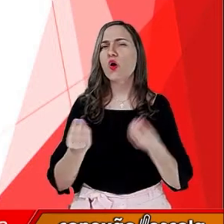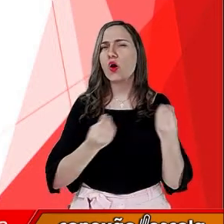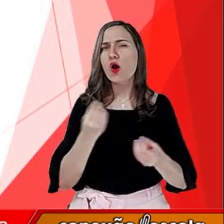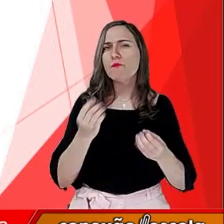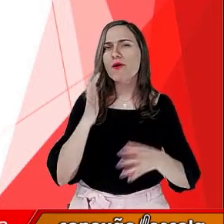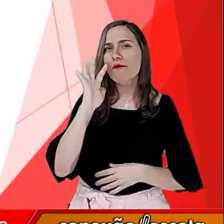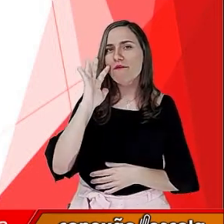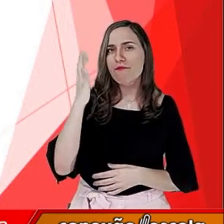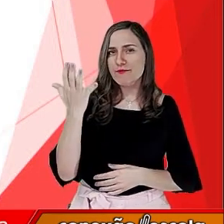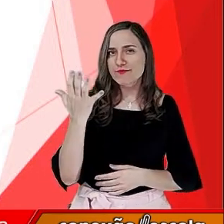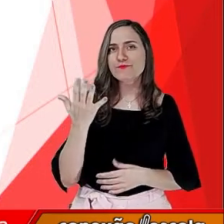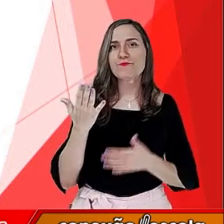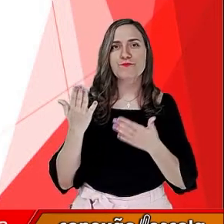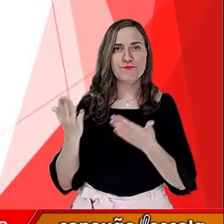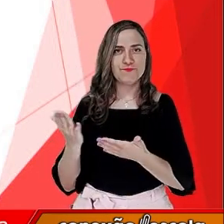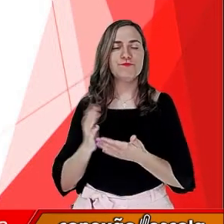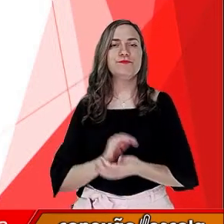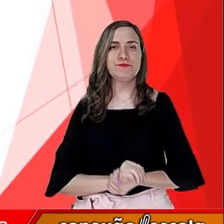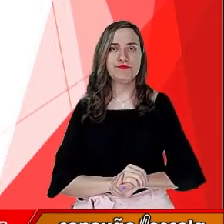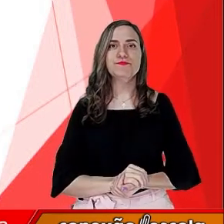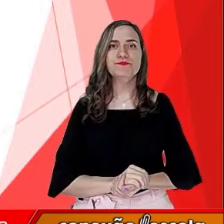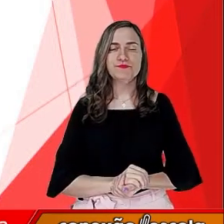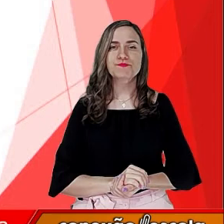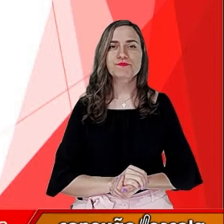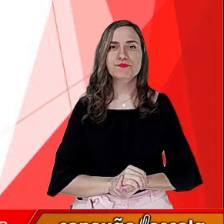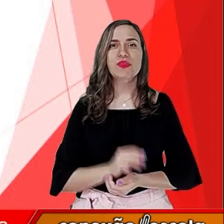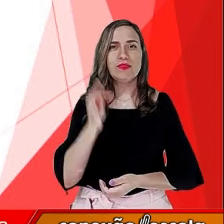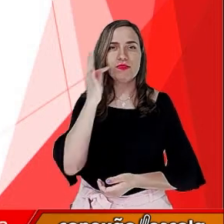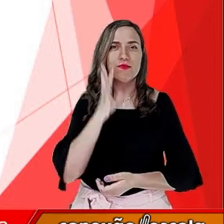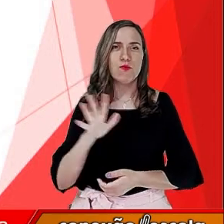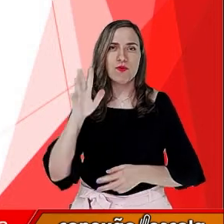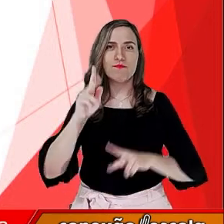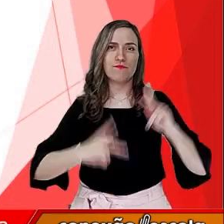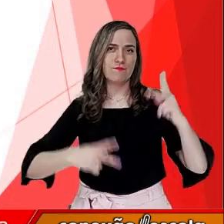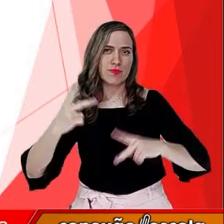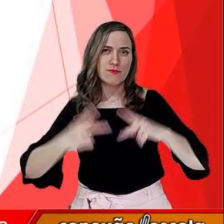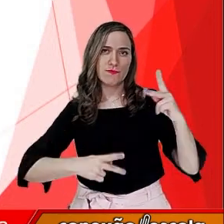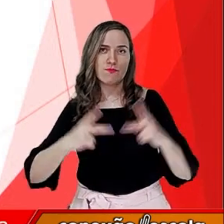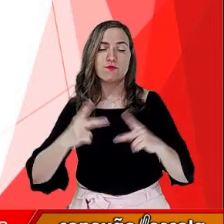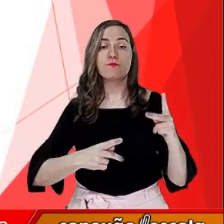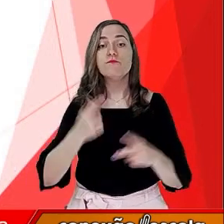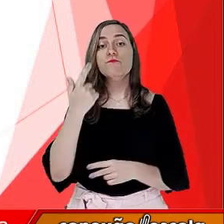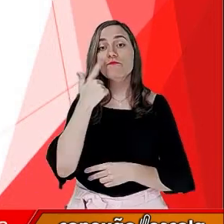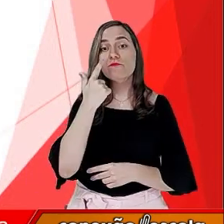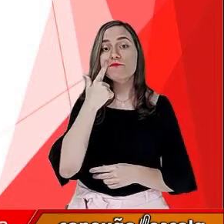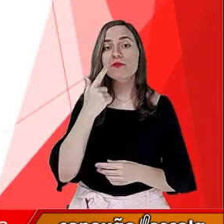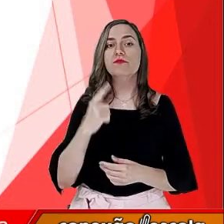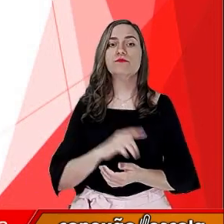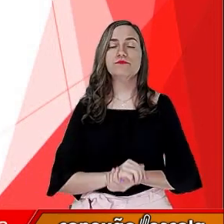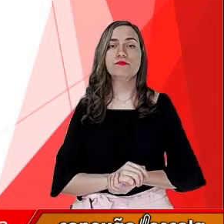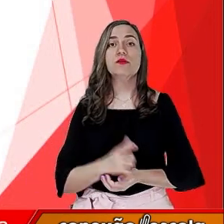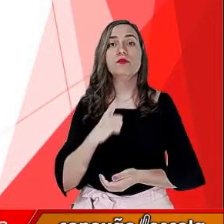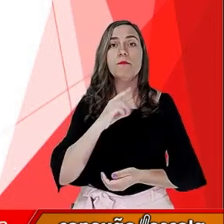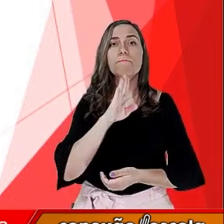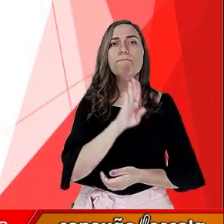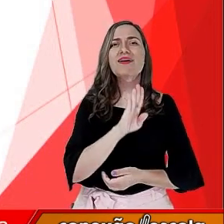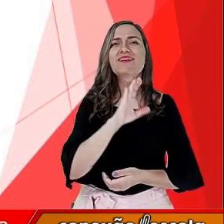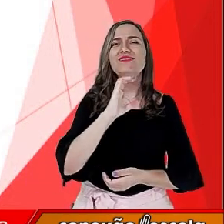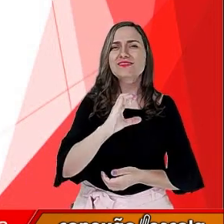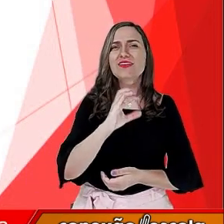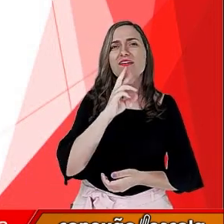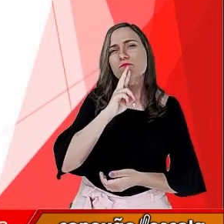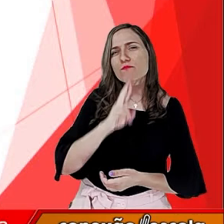Resolvendo esta equação do segundo grau, com o Teorema de Pitágoras, nós vamos ter que o lado BC, ele